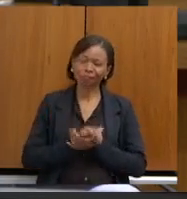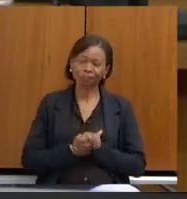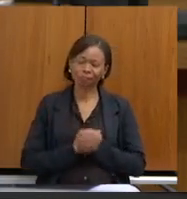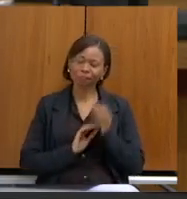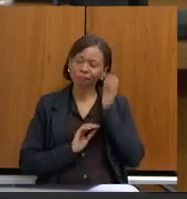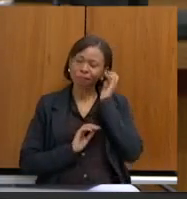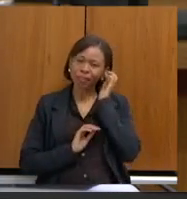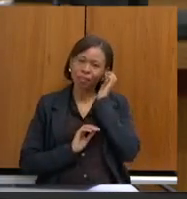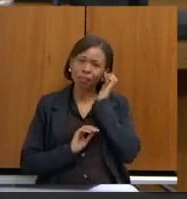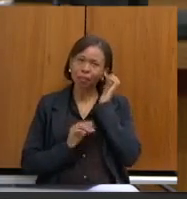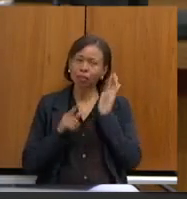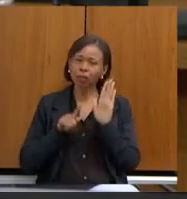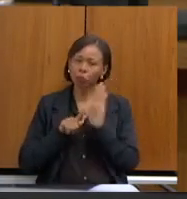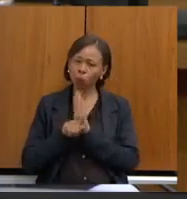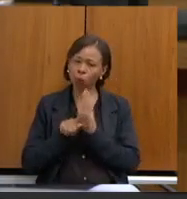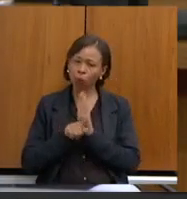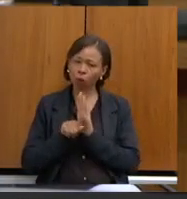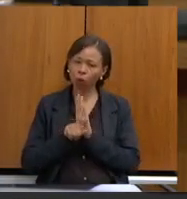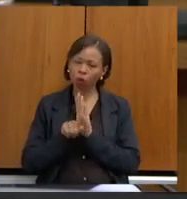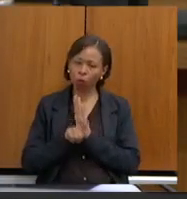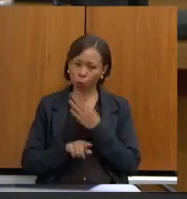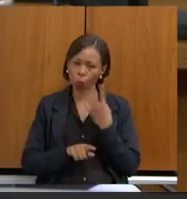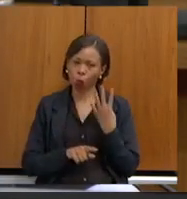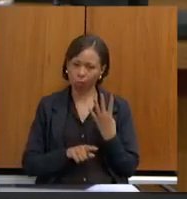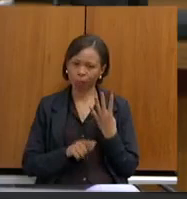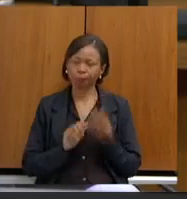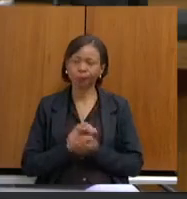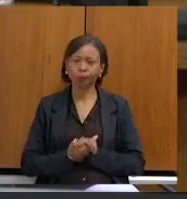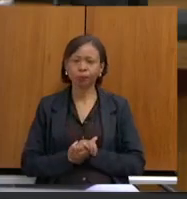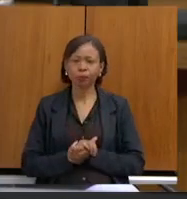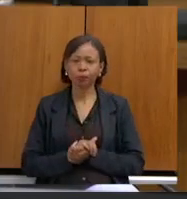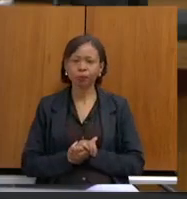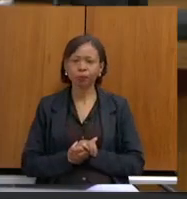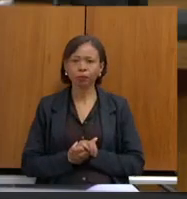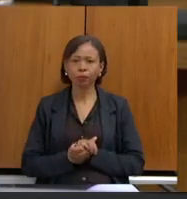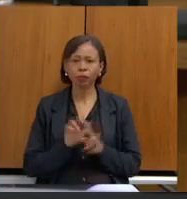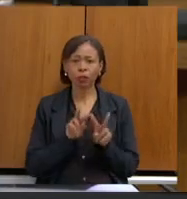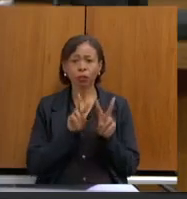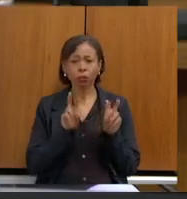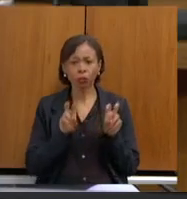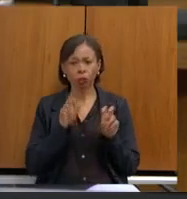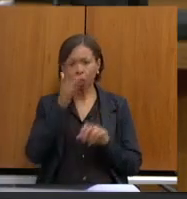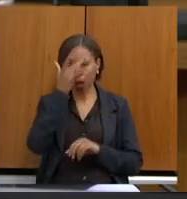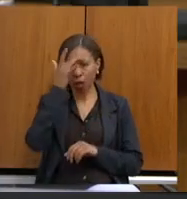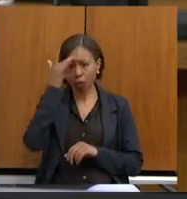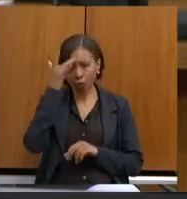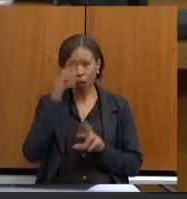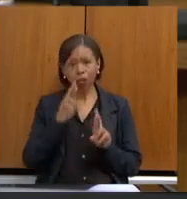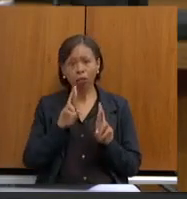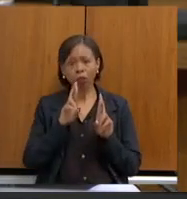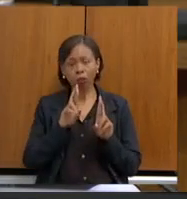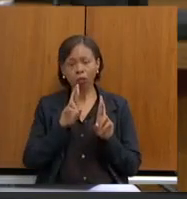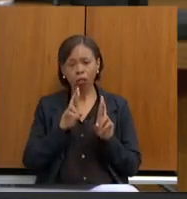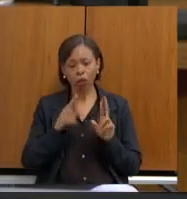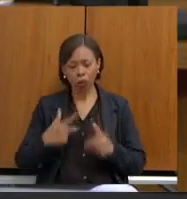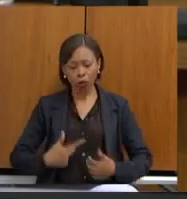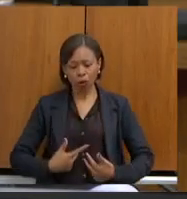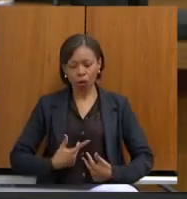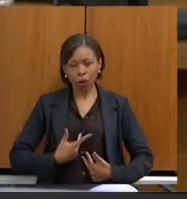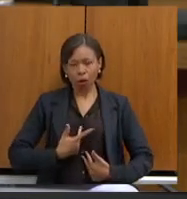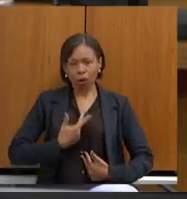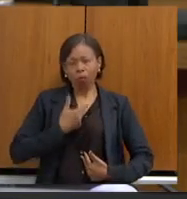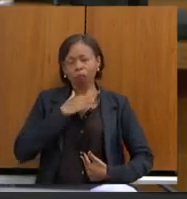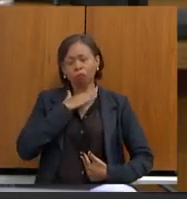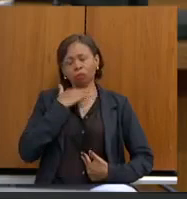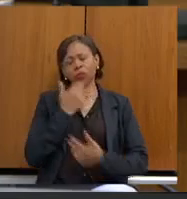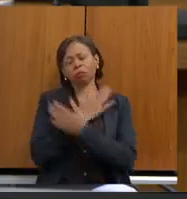parece que são quatro perguntas rápidas a questão do auxiliar de necropsia é nós é